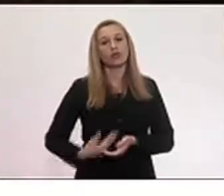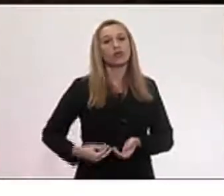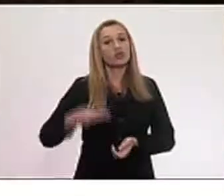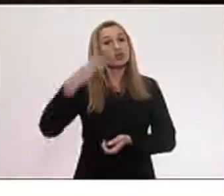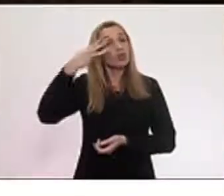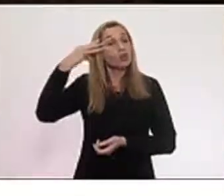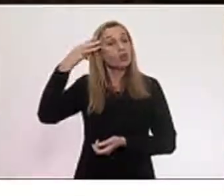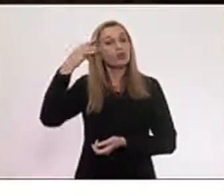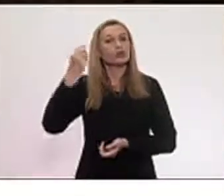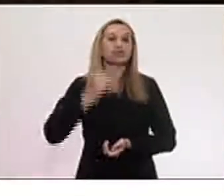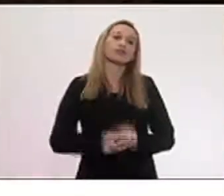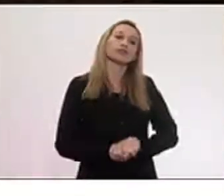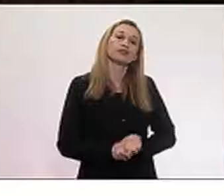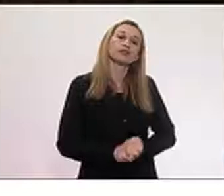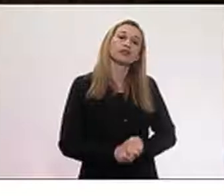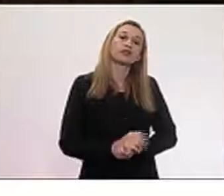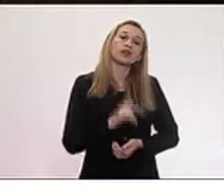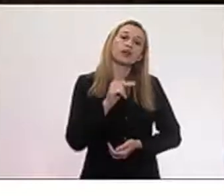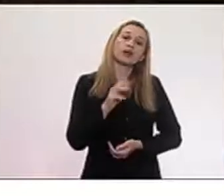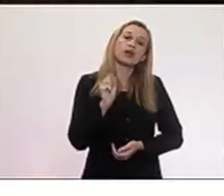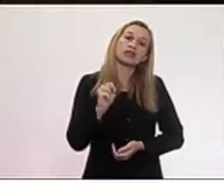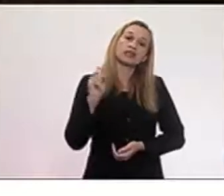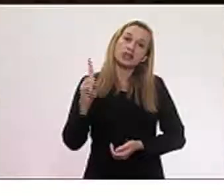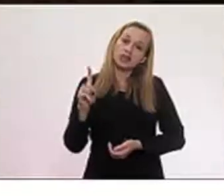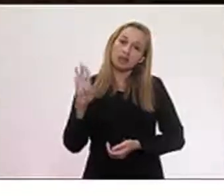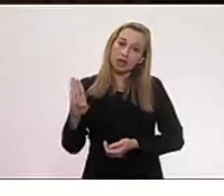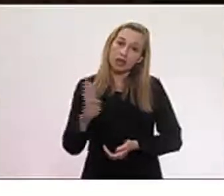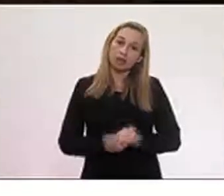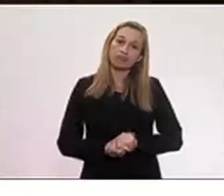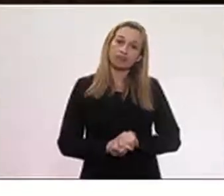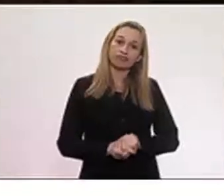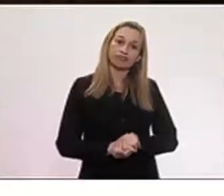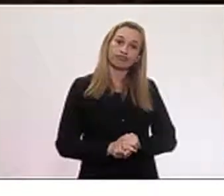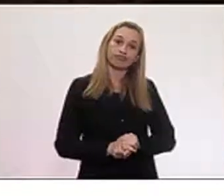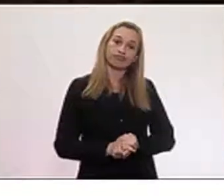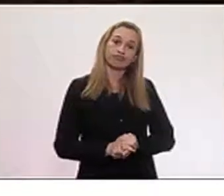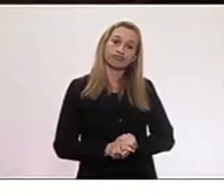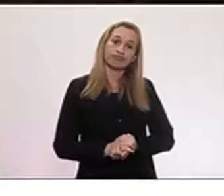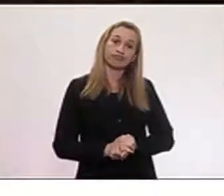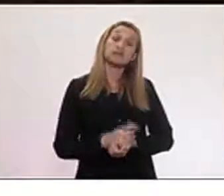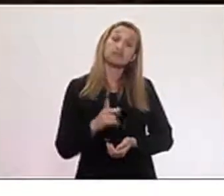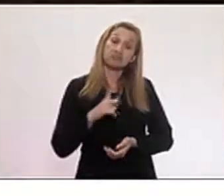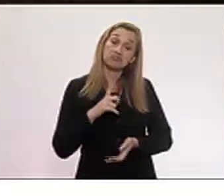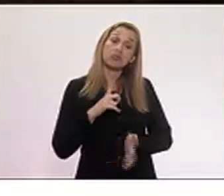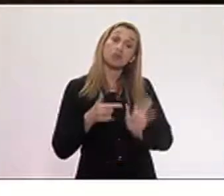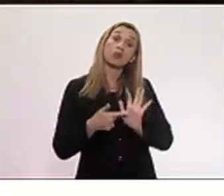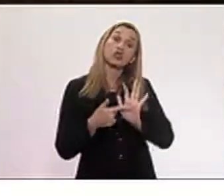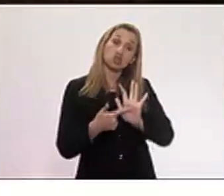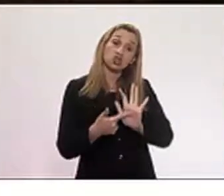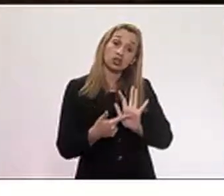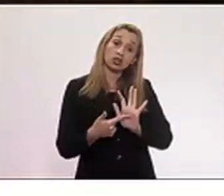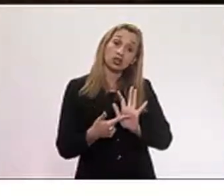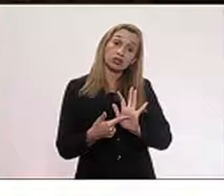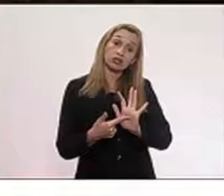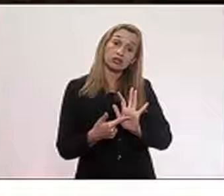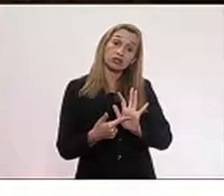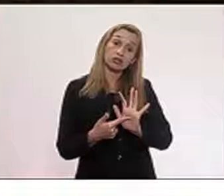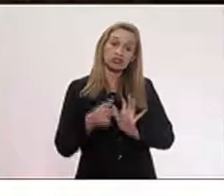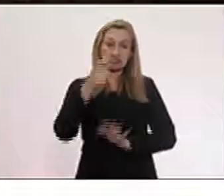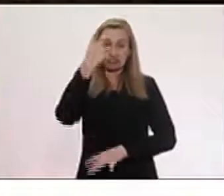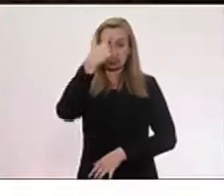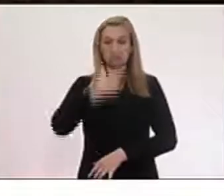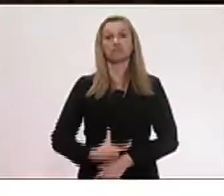Wilson. Então, o PSDB só aí tem mostrado uma